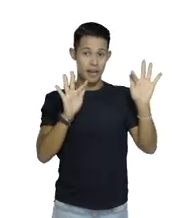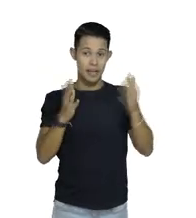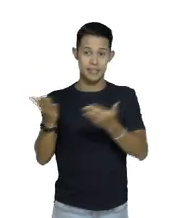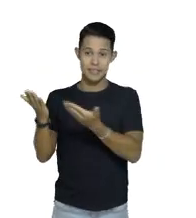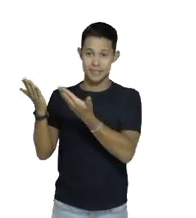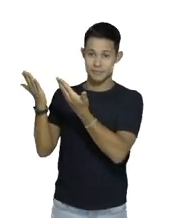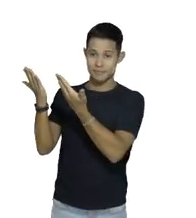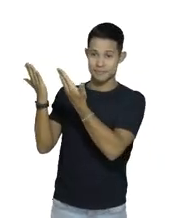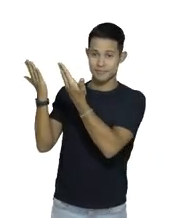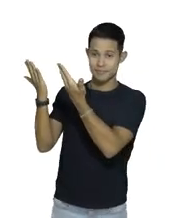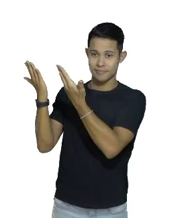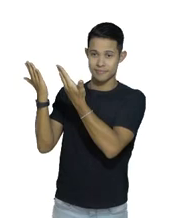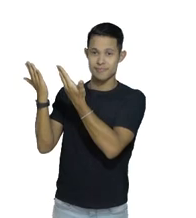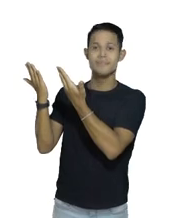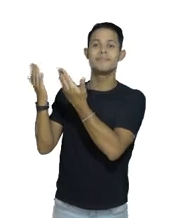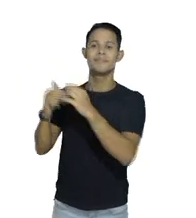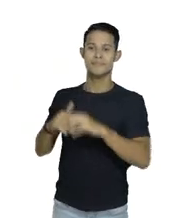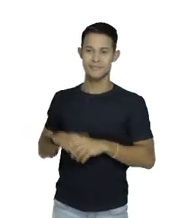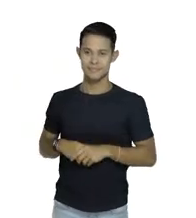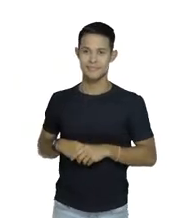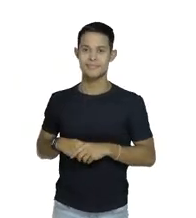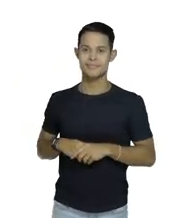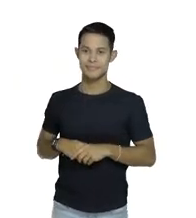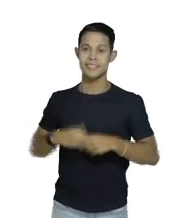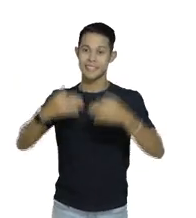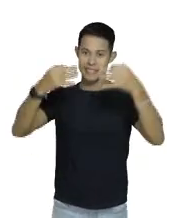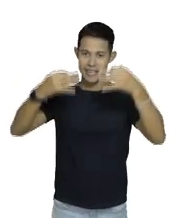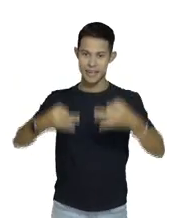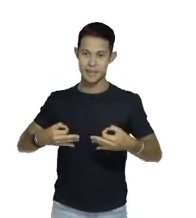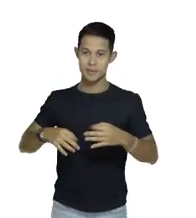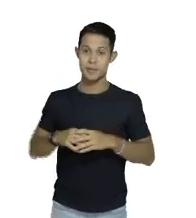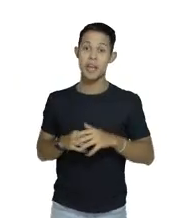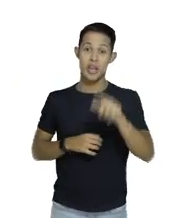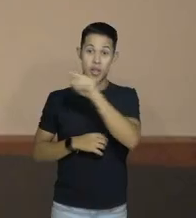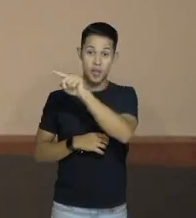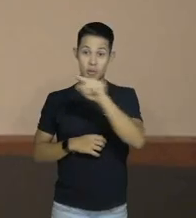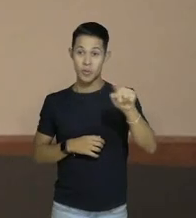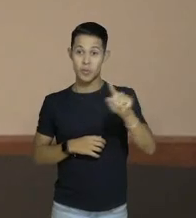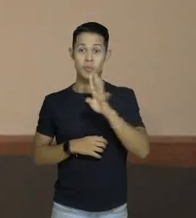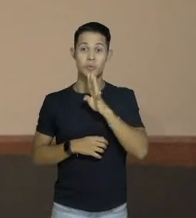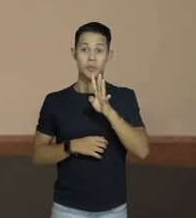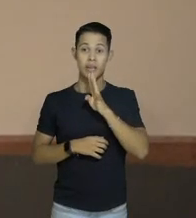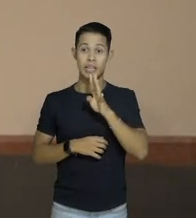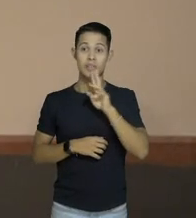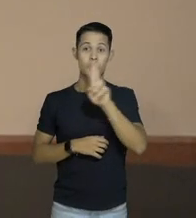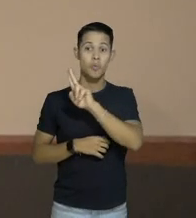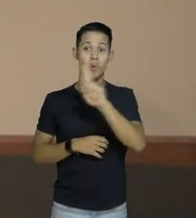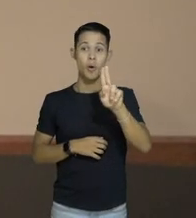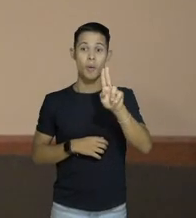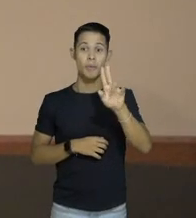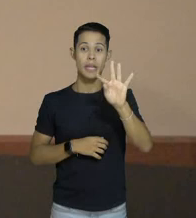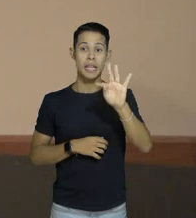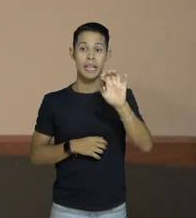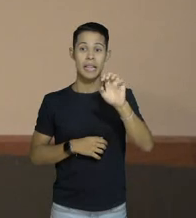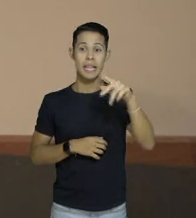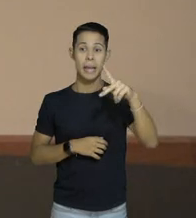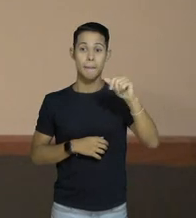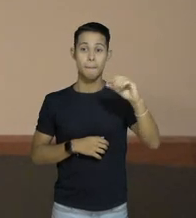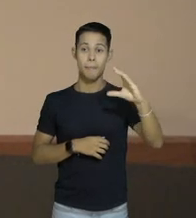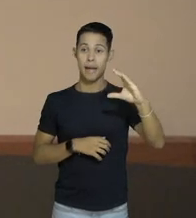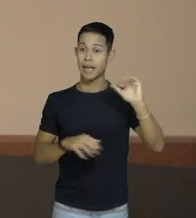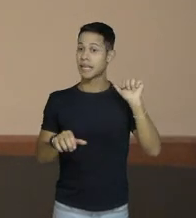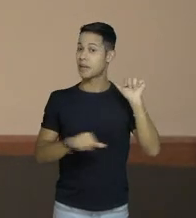E a nomenclatura DPAC, que vocês devem conhecer, não usamos mais, é TPAC, Transtorno